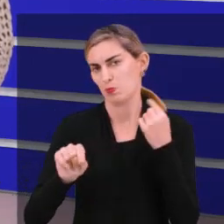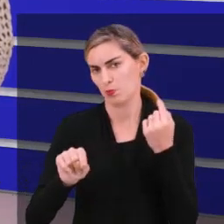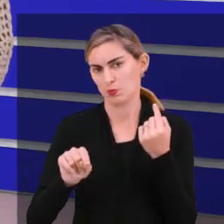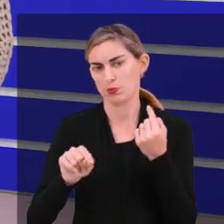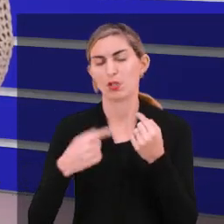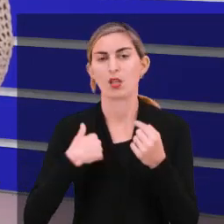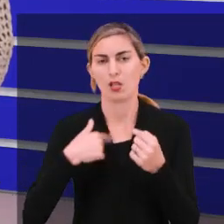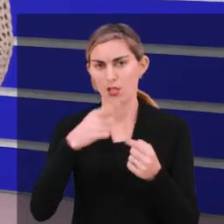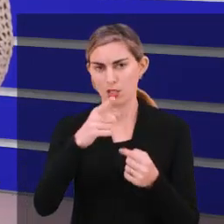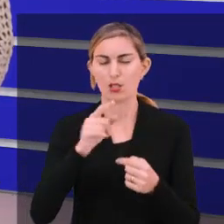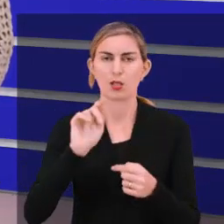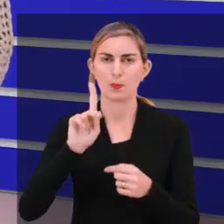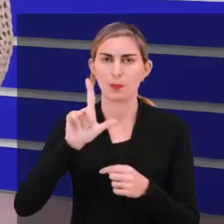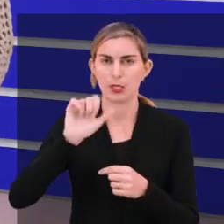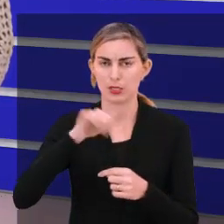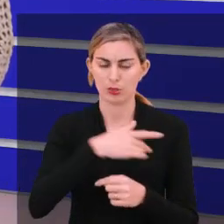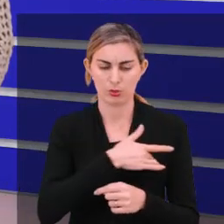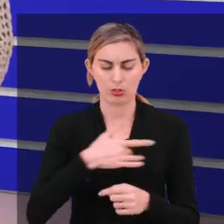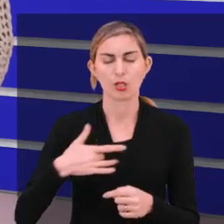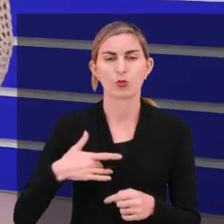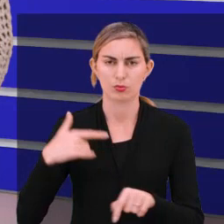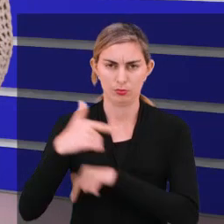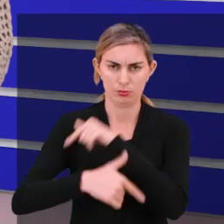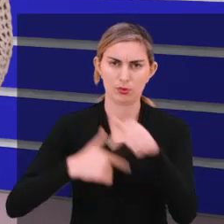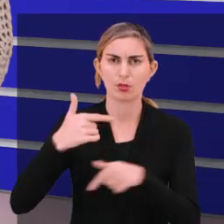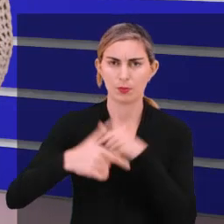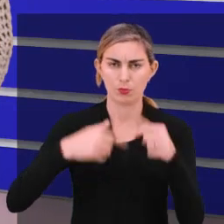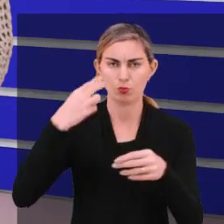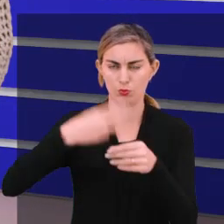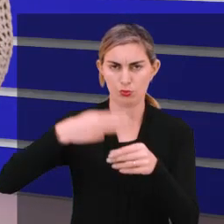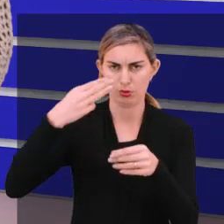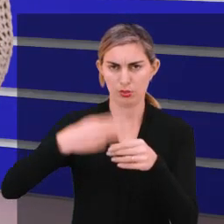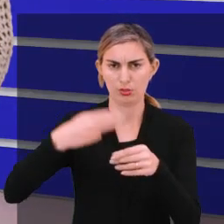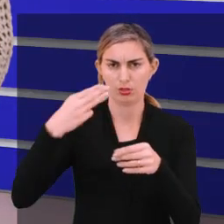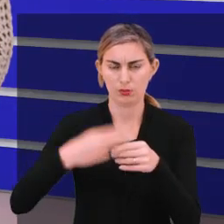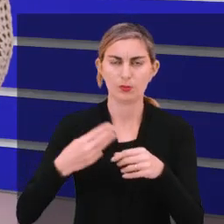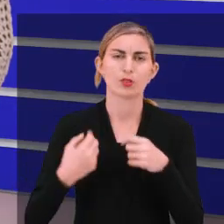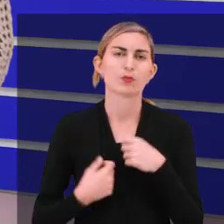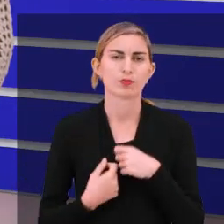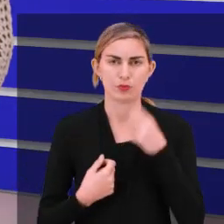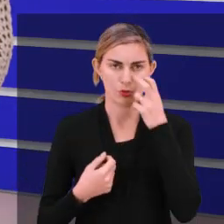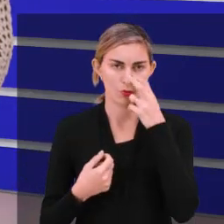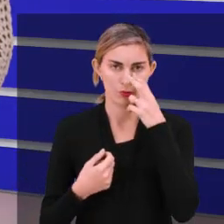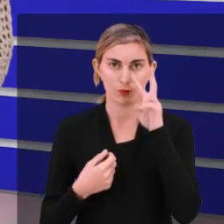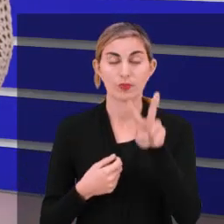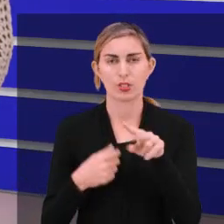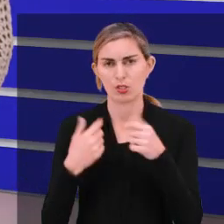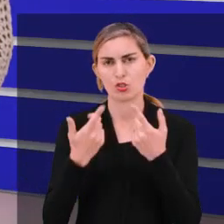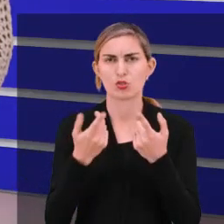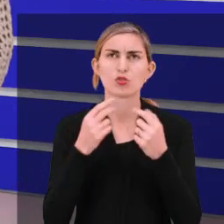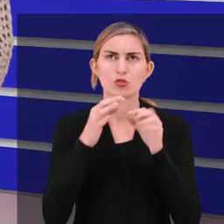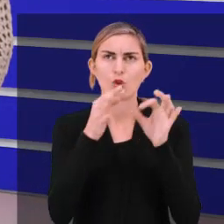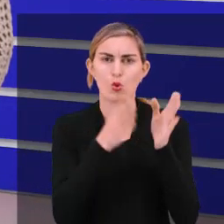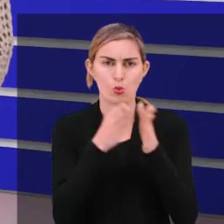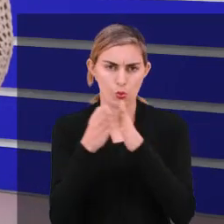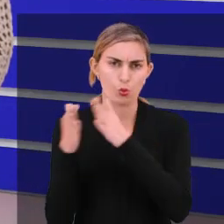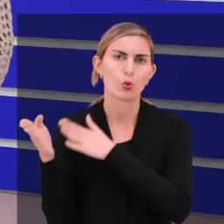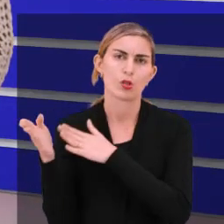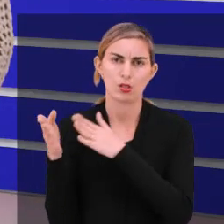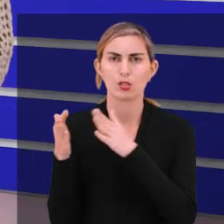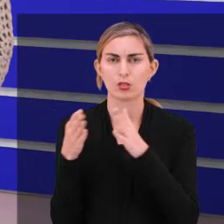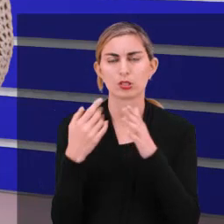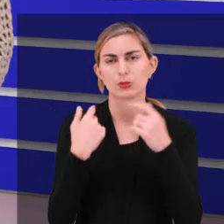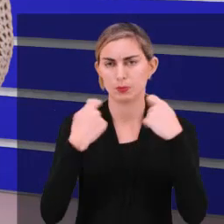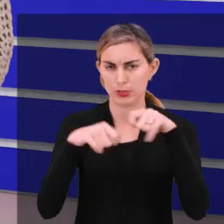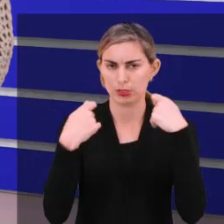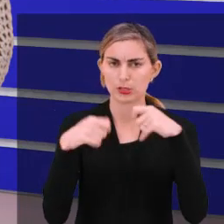né? Eu estava implantando a saúde do trabalhador no município, justamente nessa ordem de que